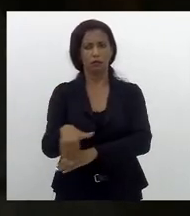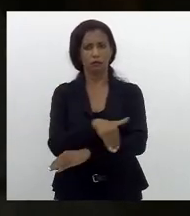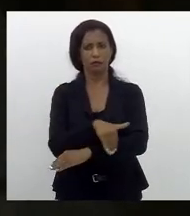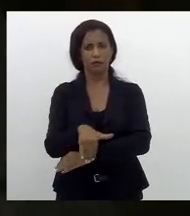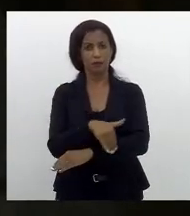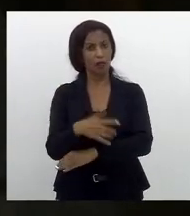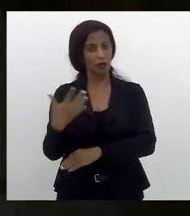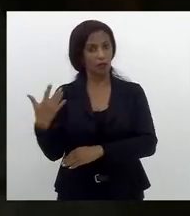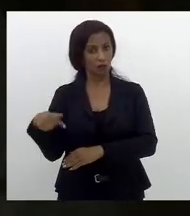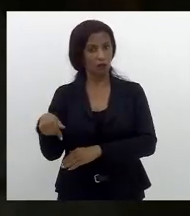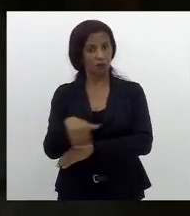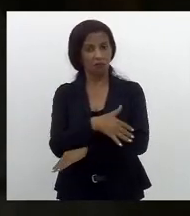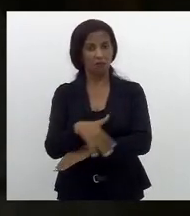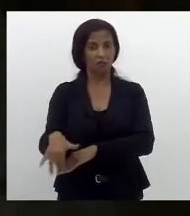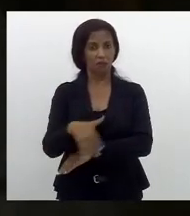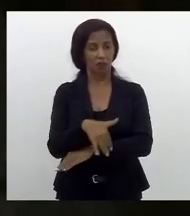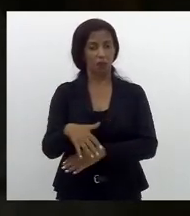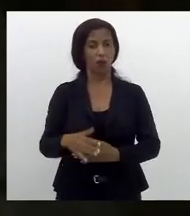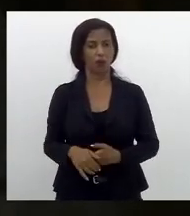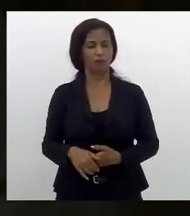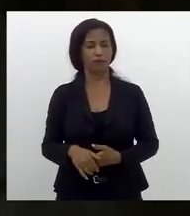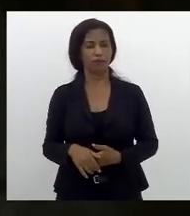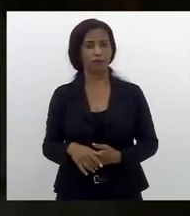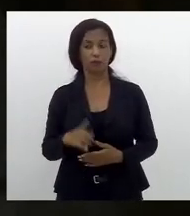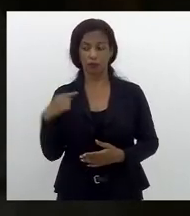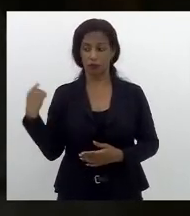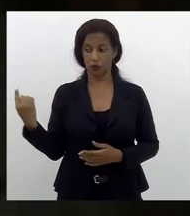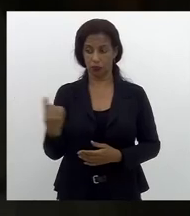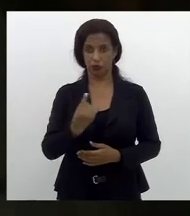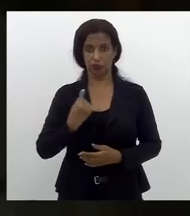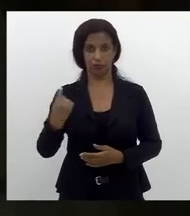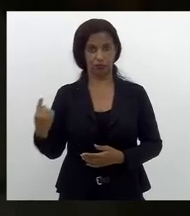Fomos às ruas, e esse plural é um plural